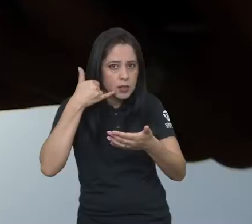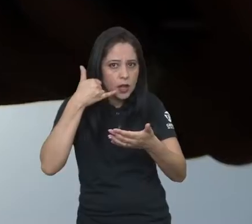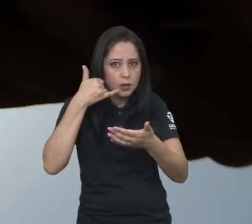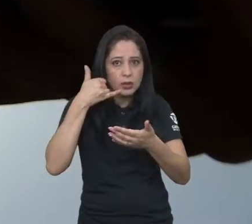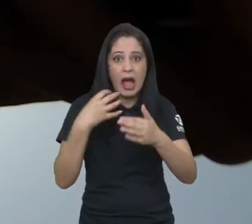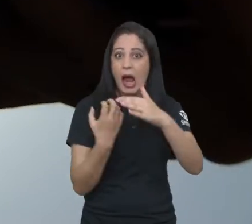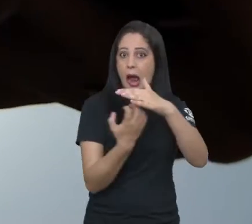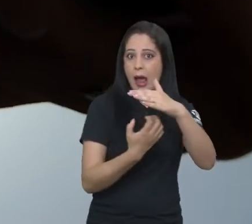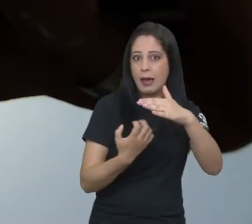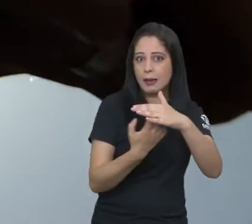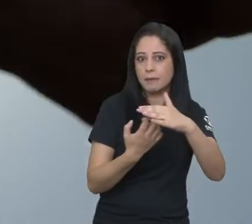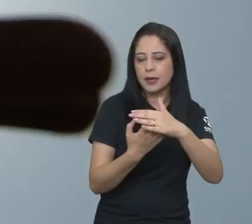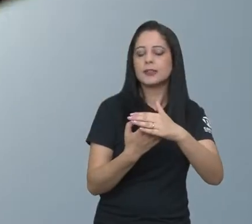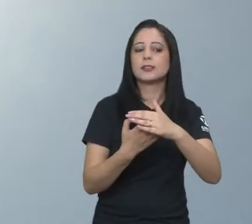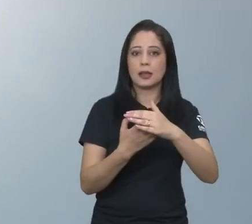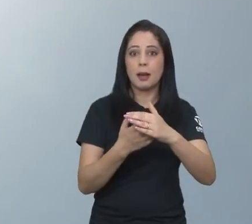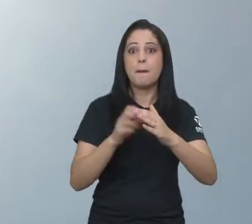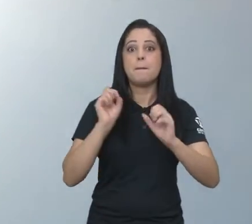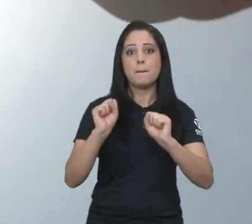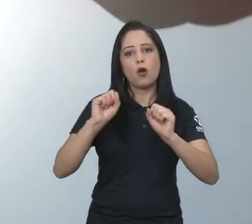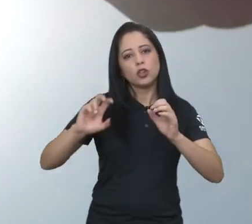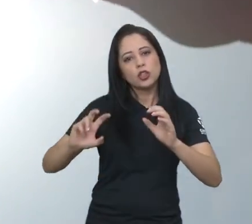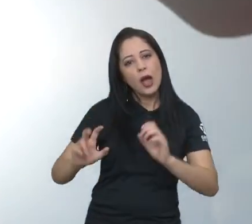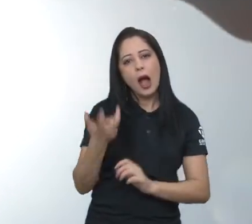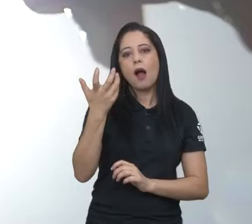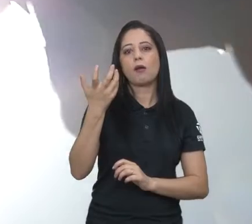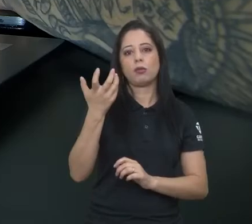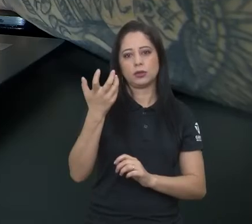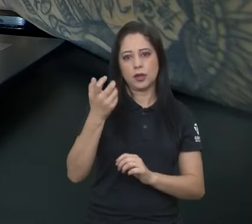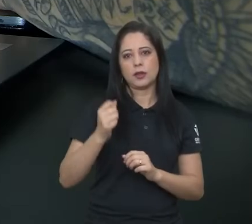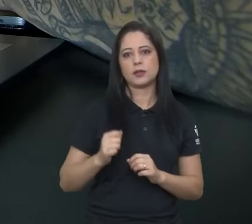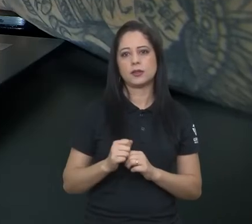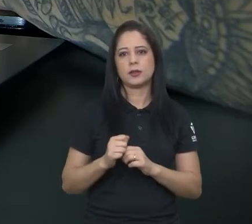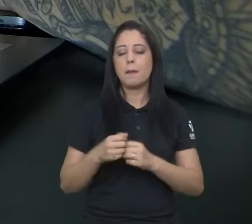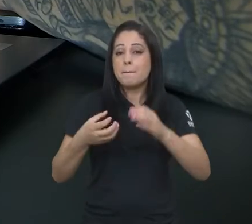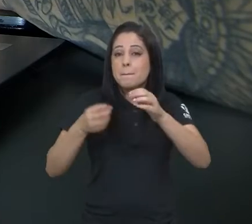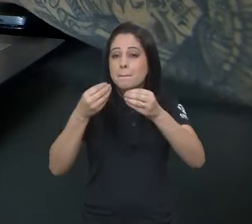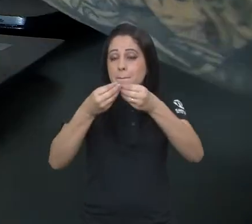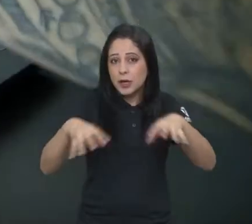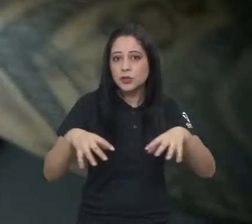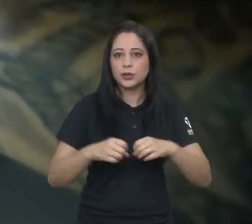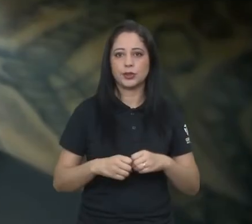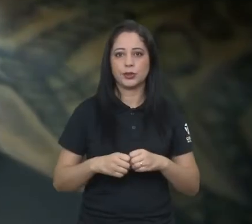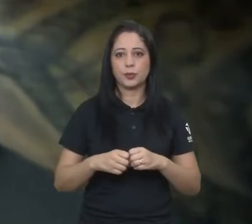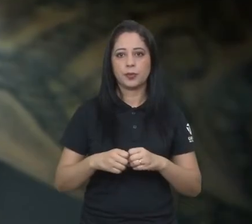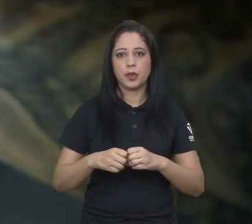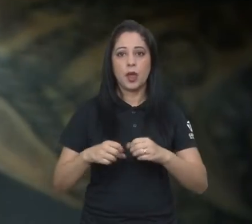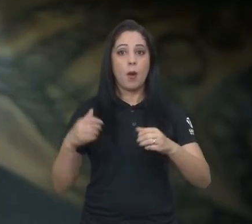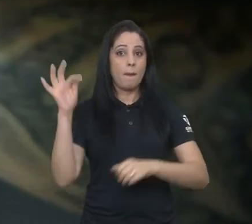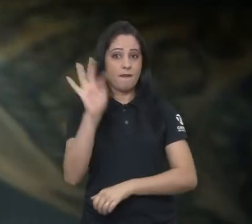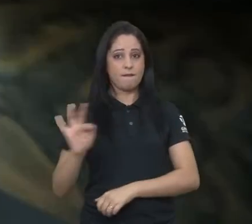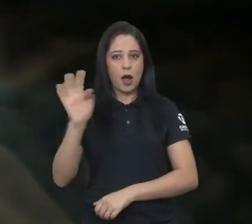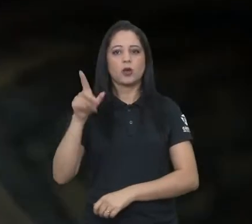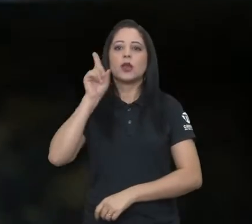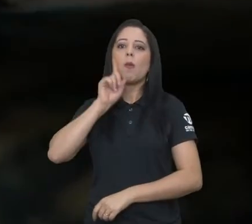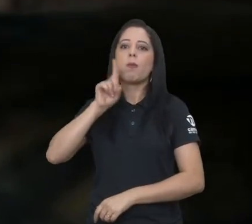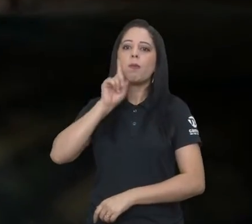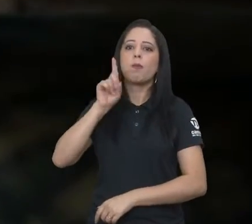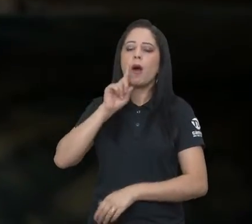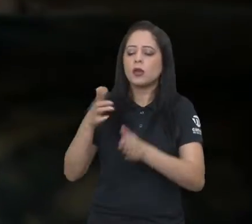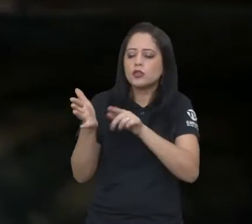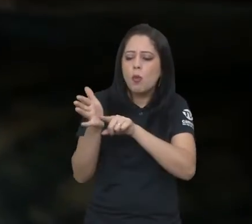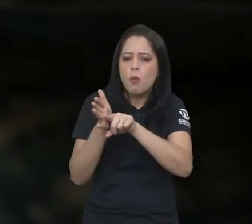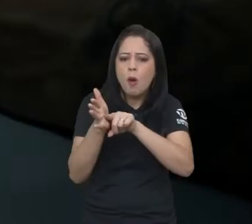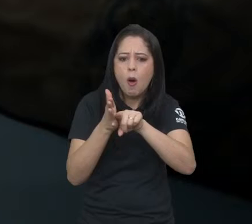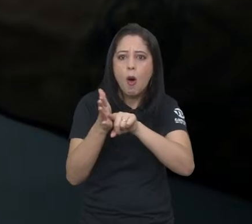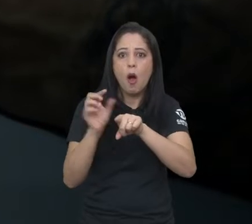tem, maior será o poder exercido economicamente. E uma pesquisa da Universidade de Massachusetts aponta que o vazamento